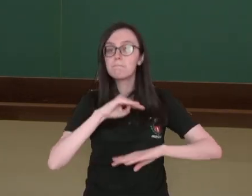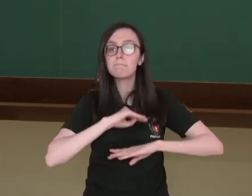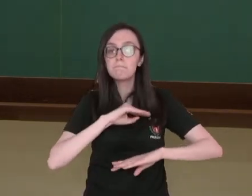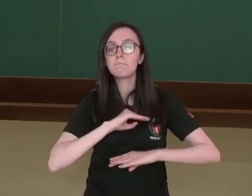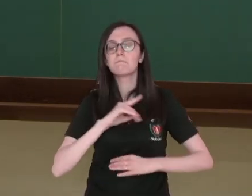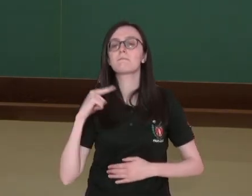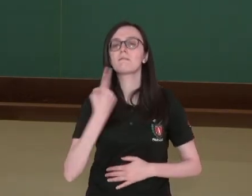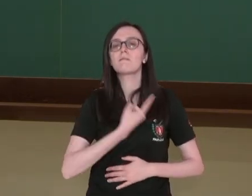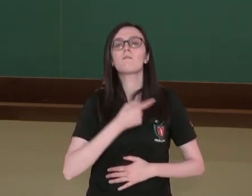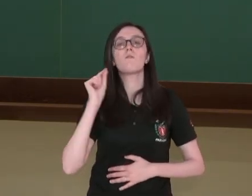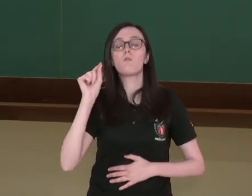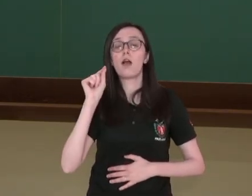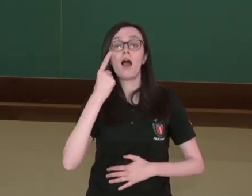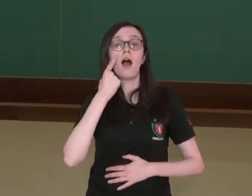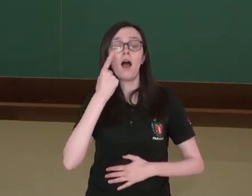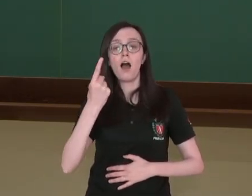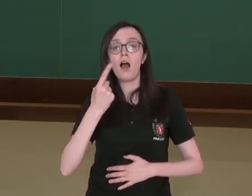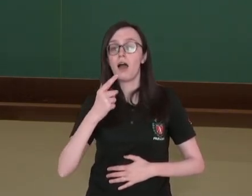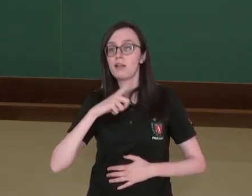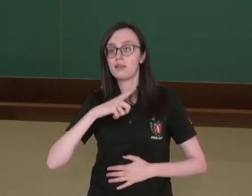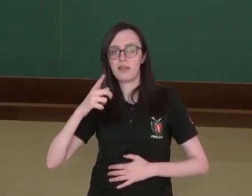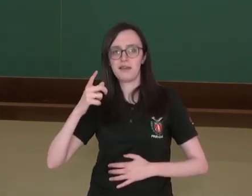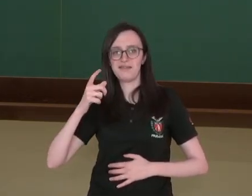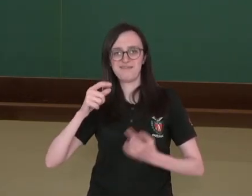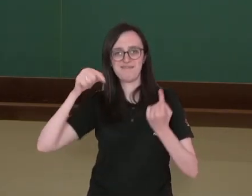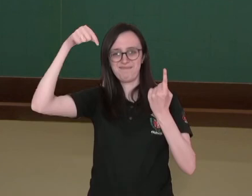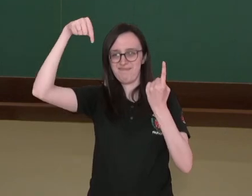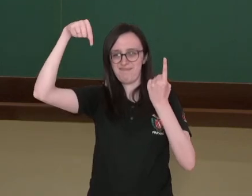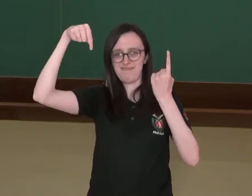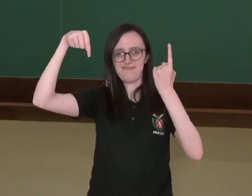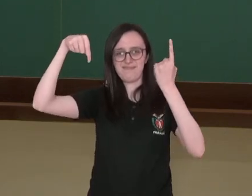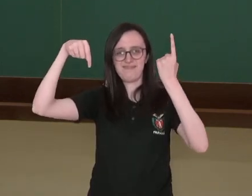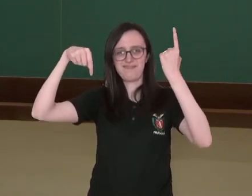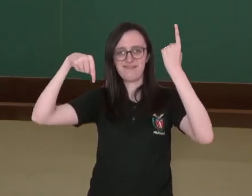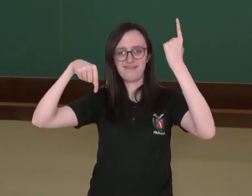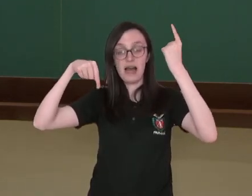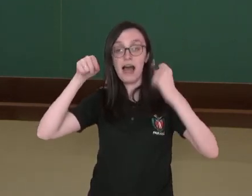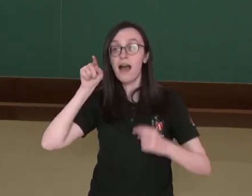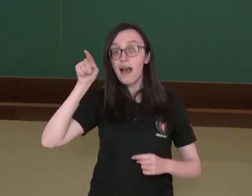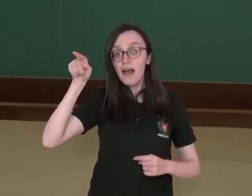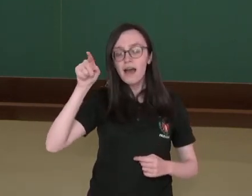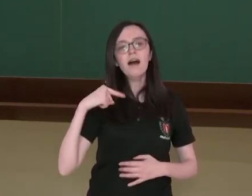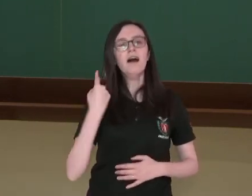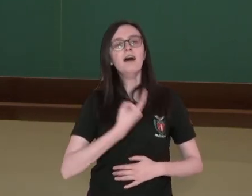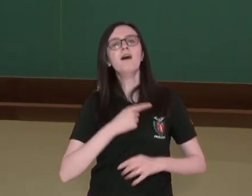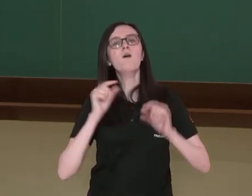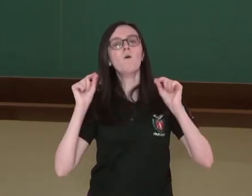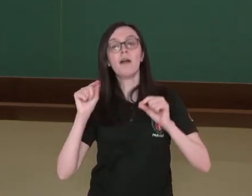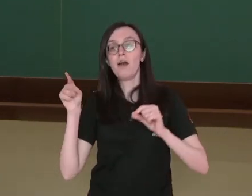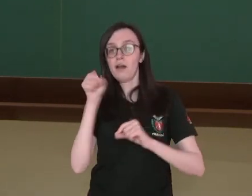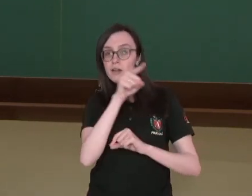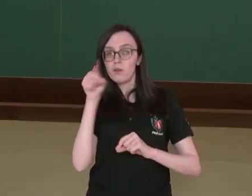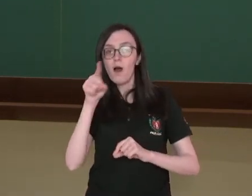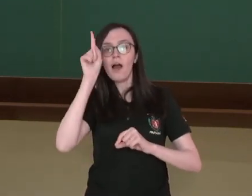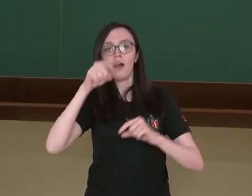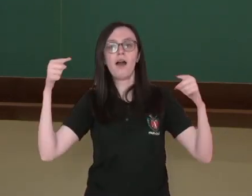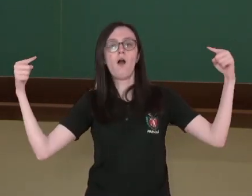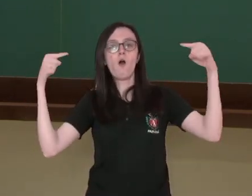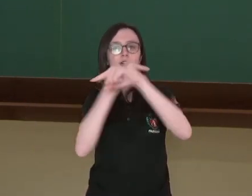nós dizemos que uma está aumentando e a outra está diminuindo. Nesse caso nós vamos ter que são